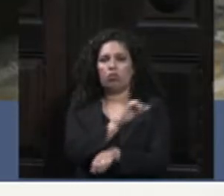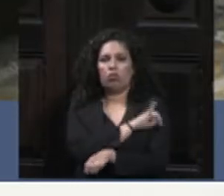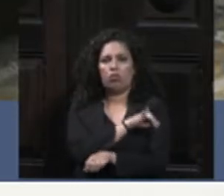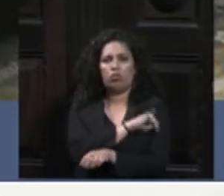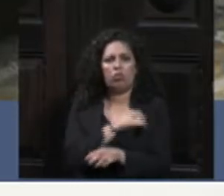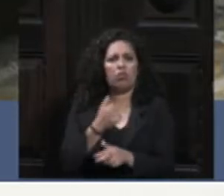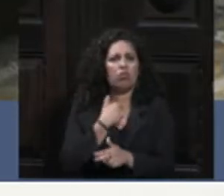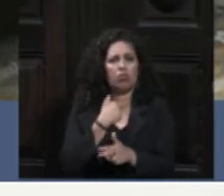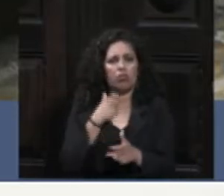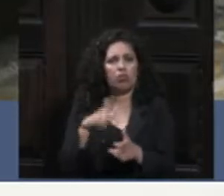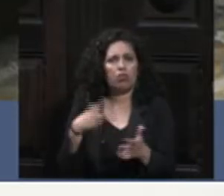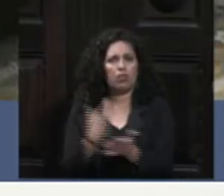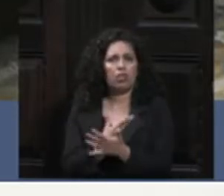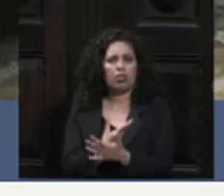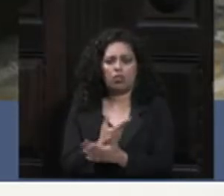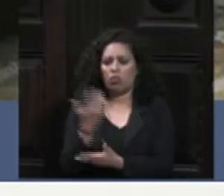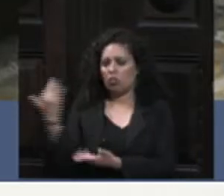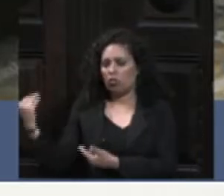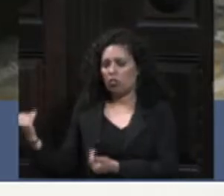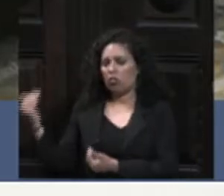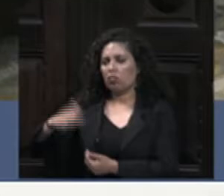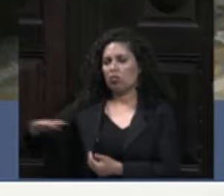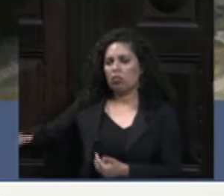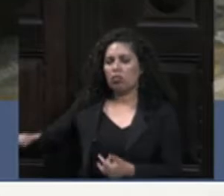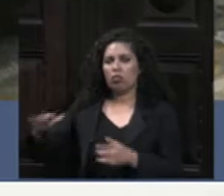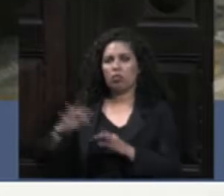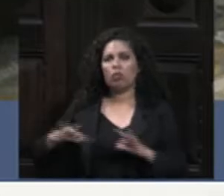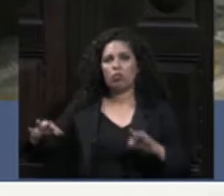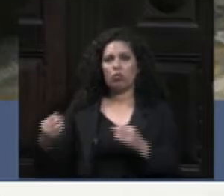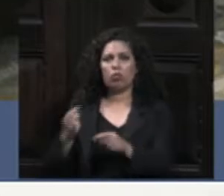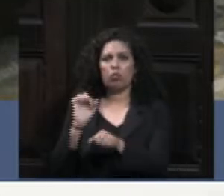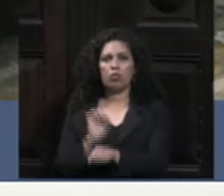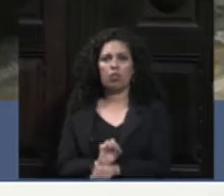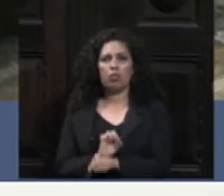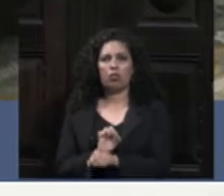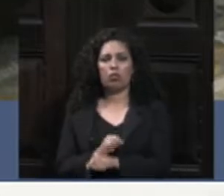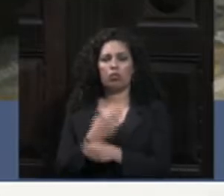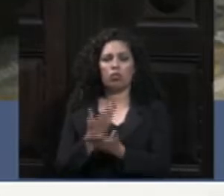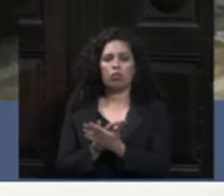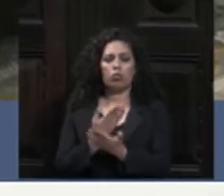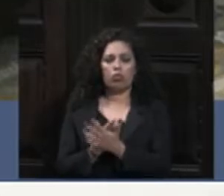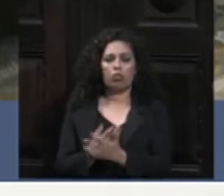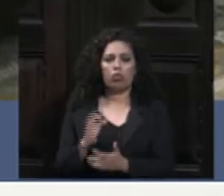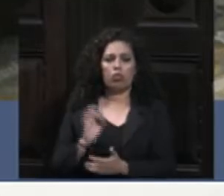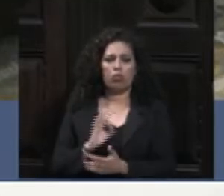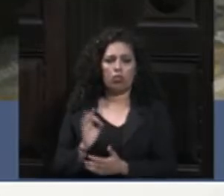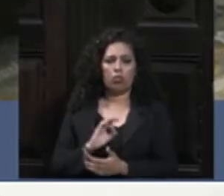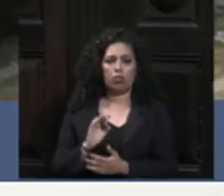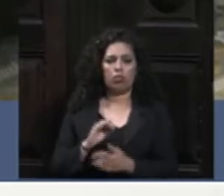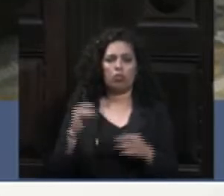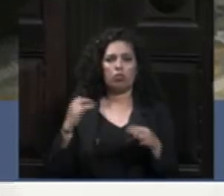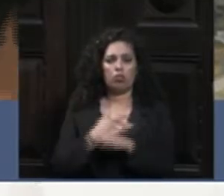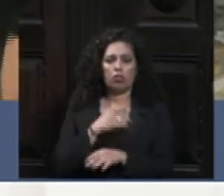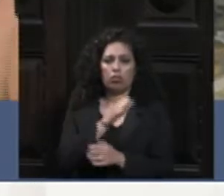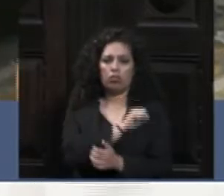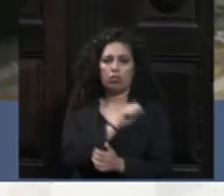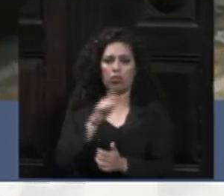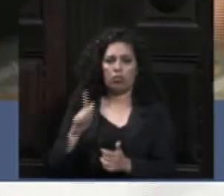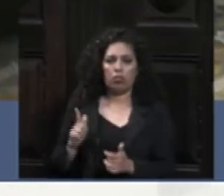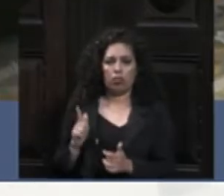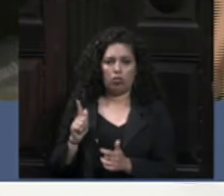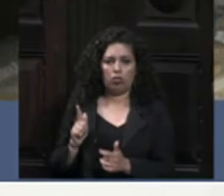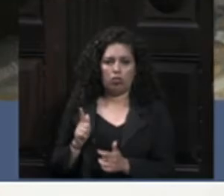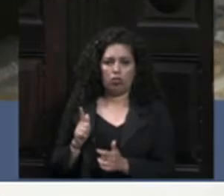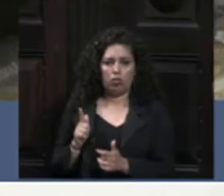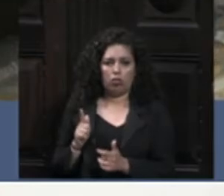sem poder estar frequentando a escola, e se ache que isso é normal. São Gonçalo já é hoje uma das cidades mais violentas